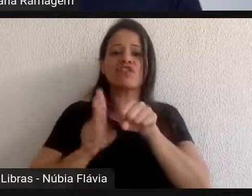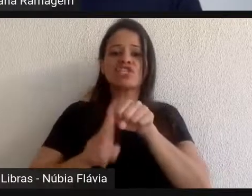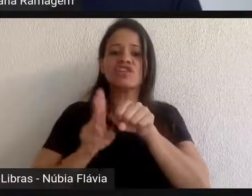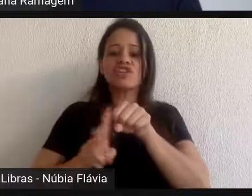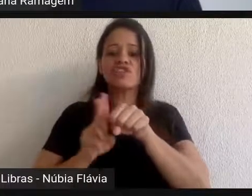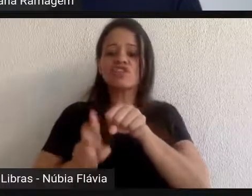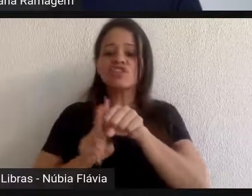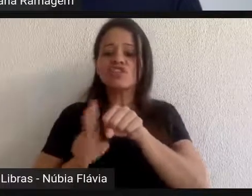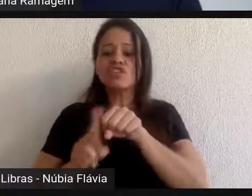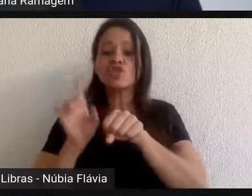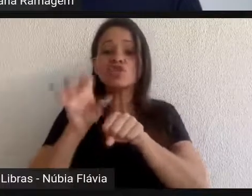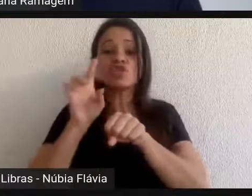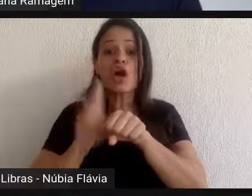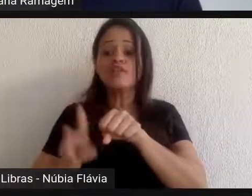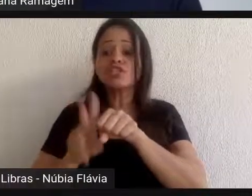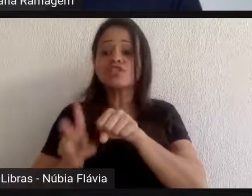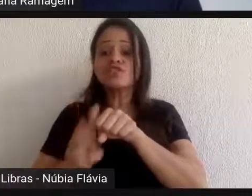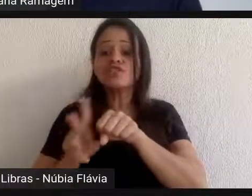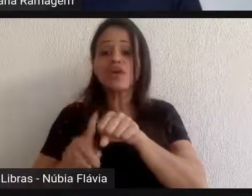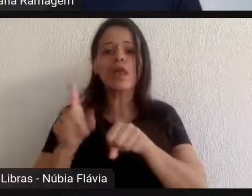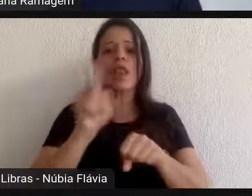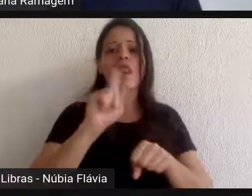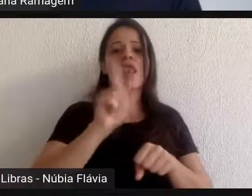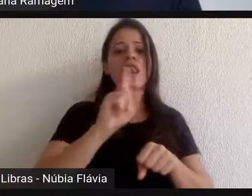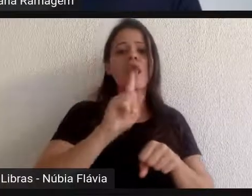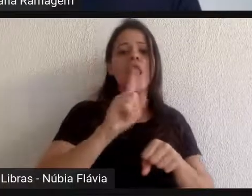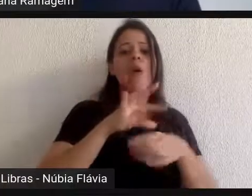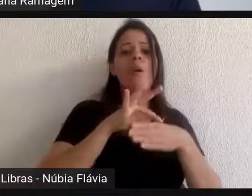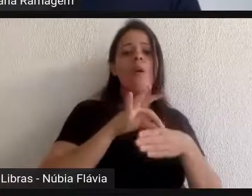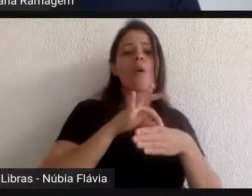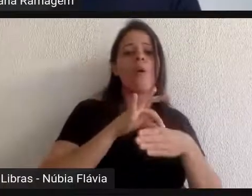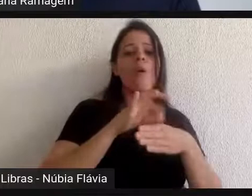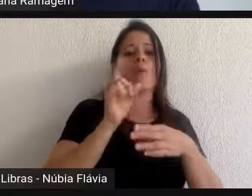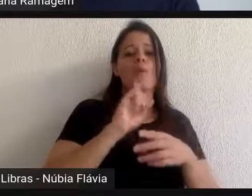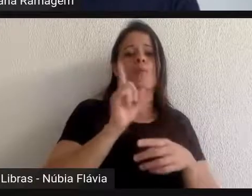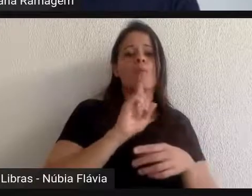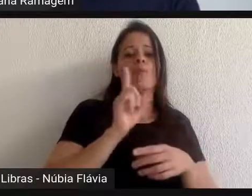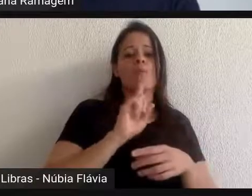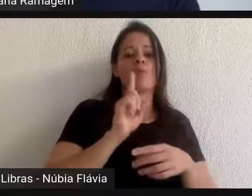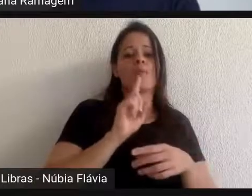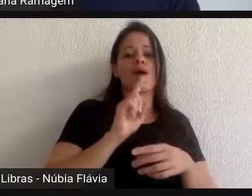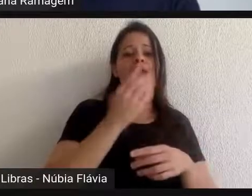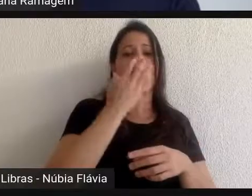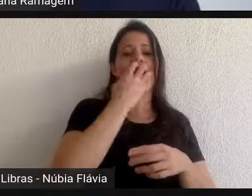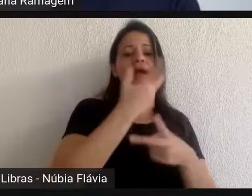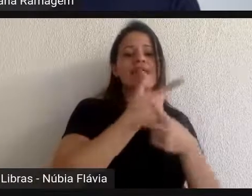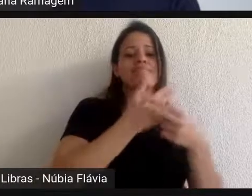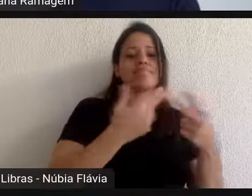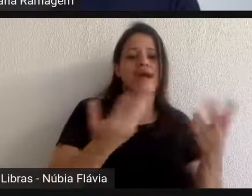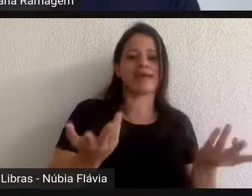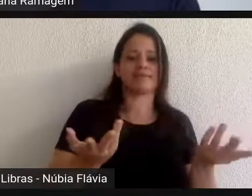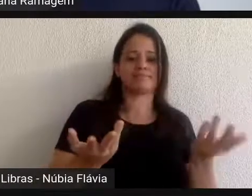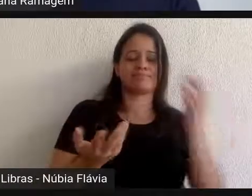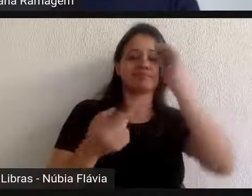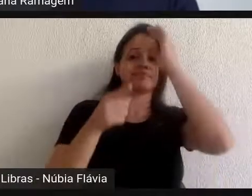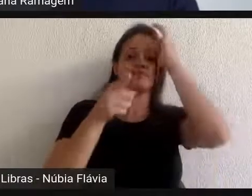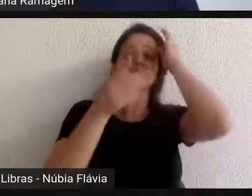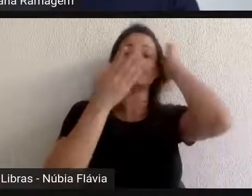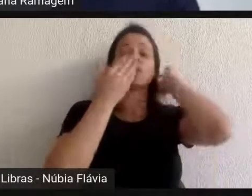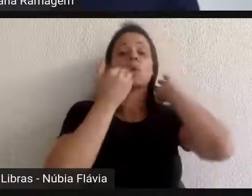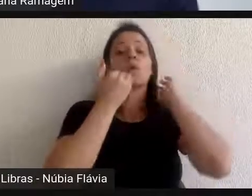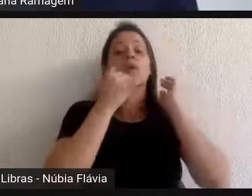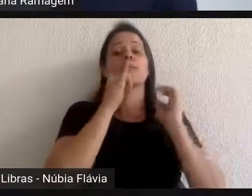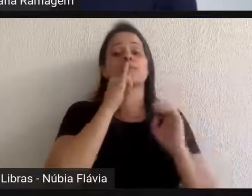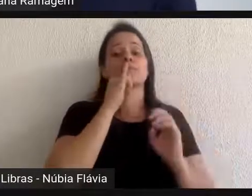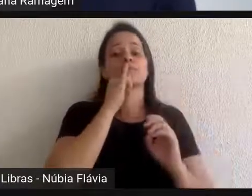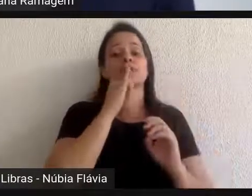e menos alimentos de origem animal. Veja que eu estou dizendo assim, olha, você gosta de comer carne, você